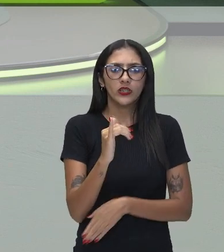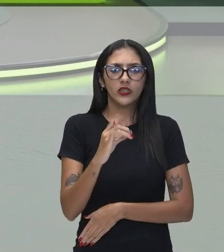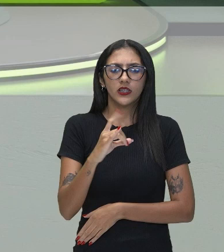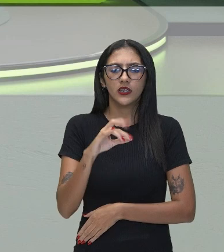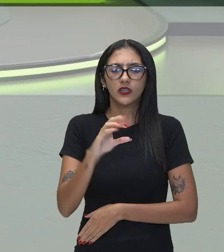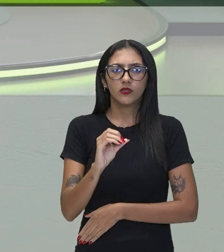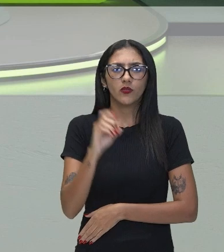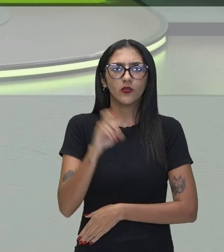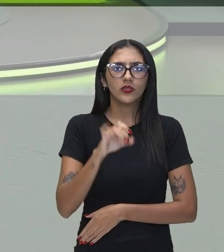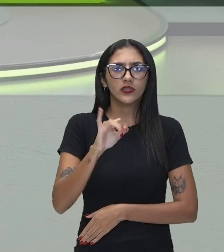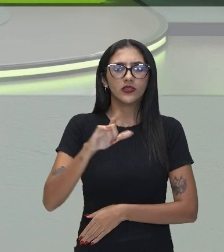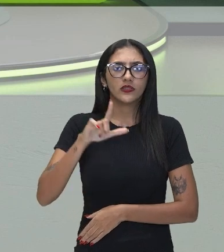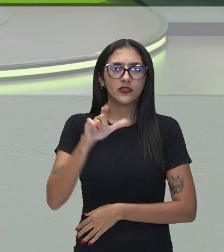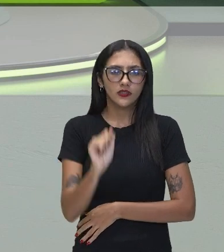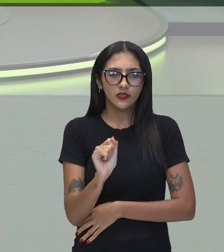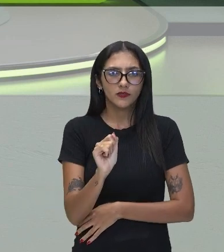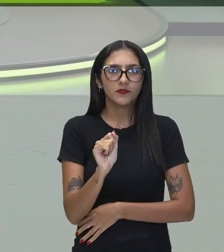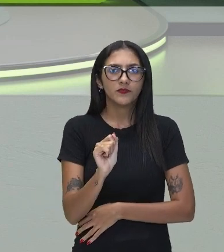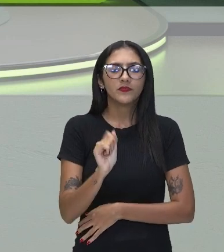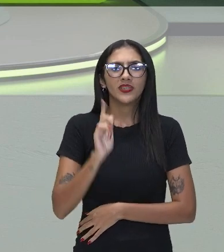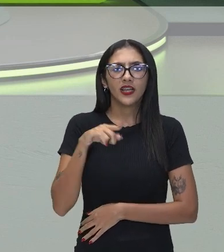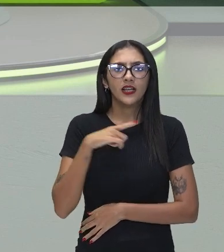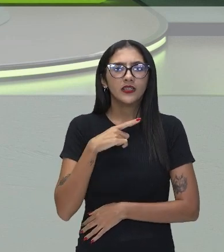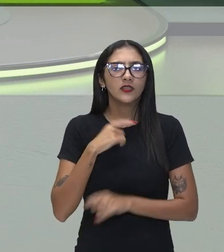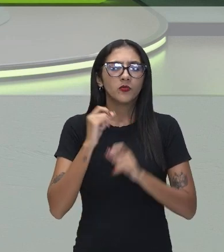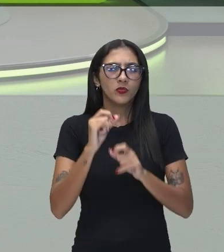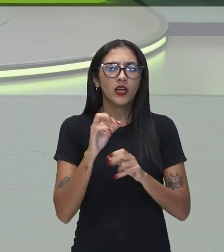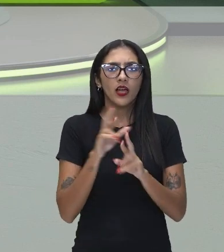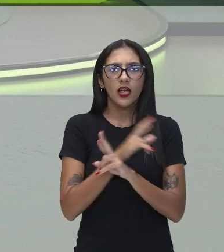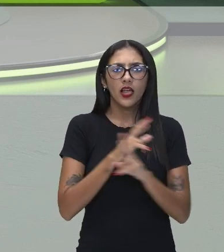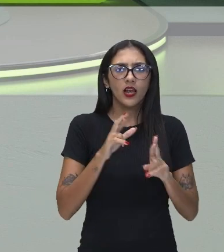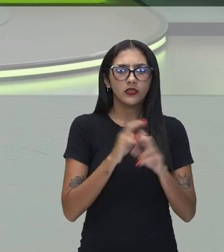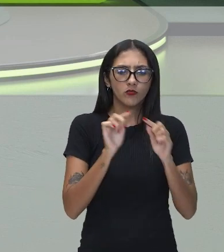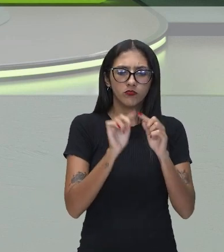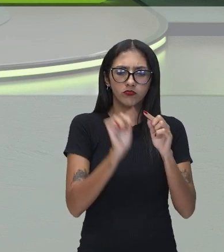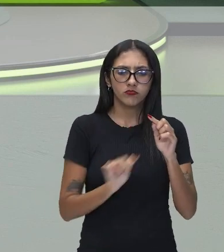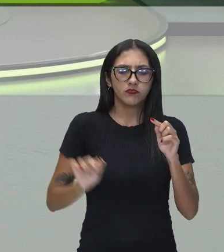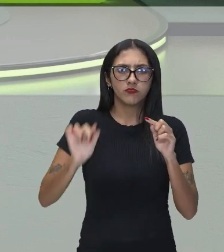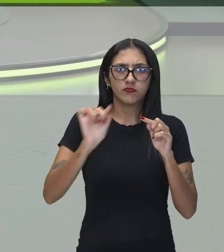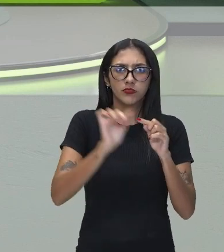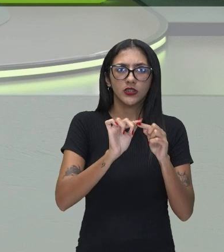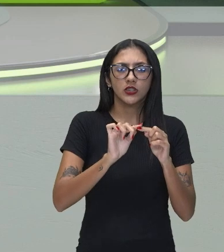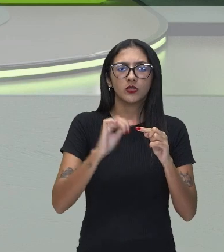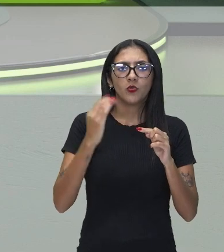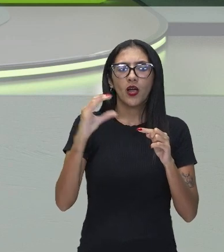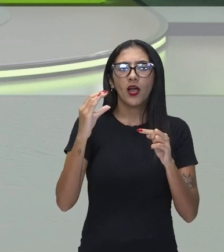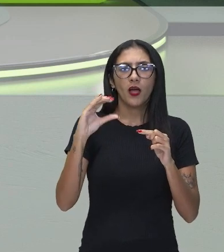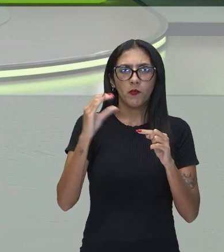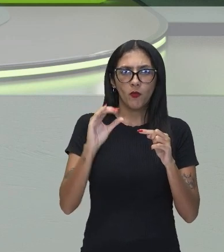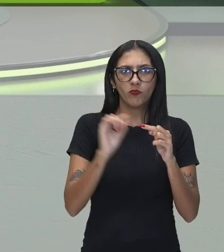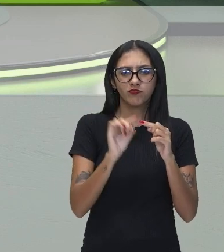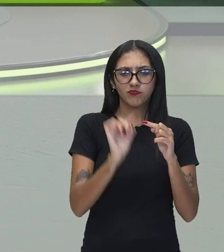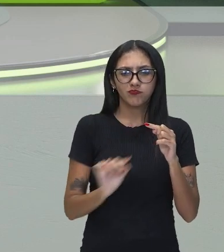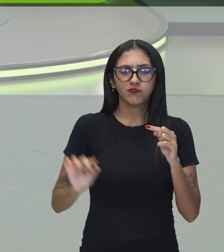está ligada diretamente ao anel, a um carbono, né? E